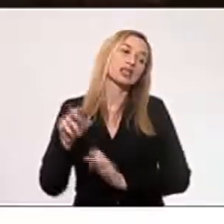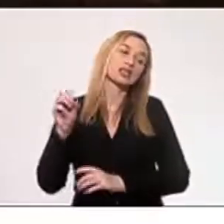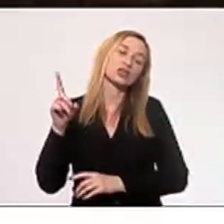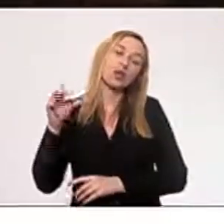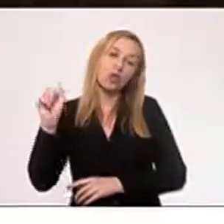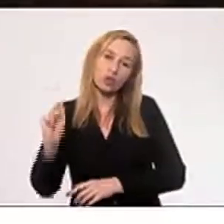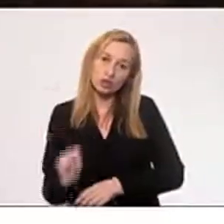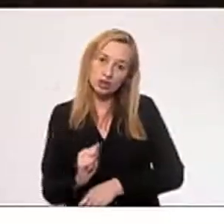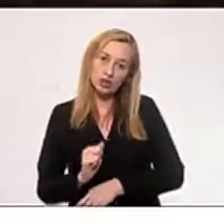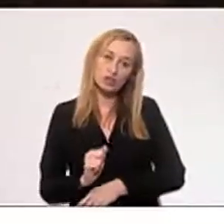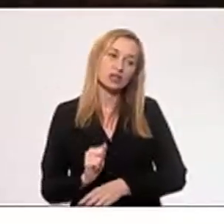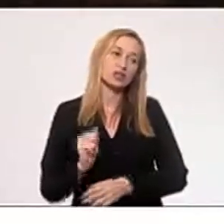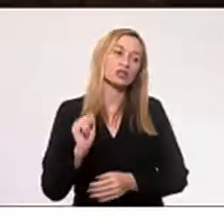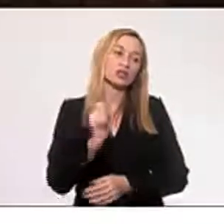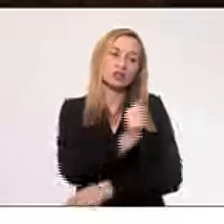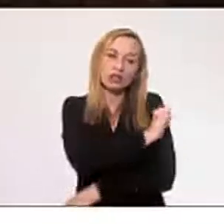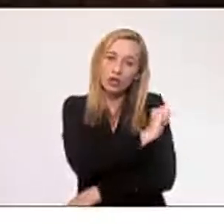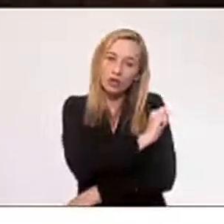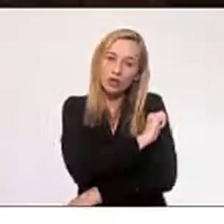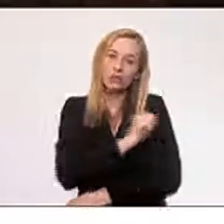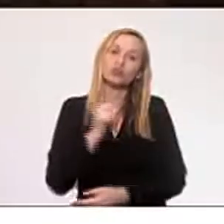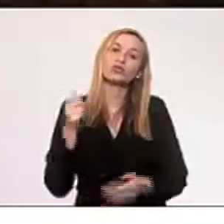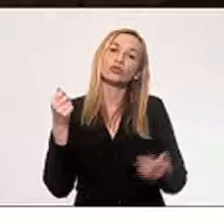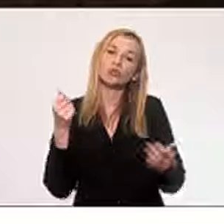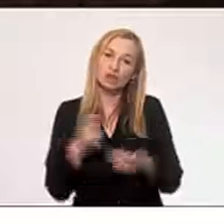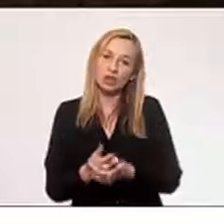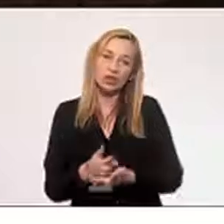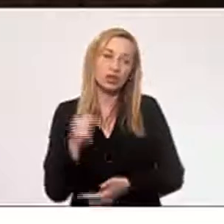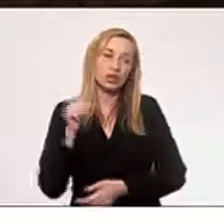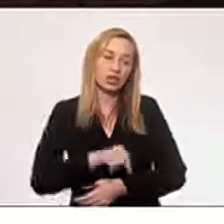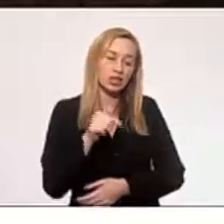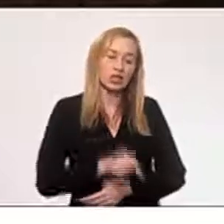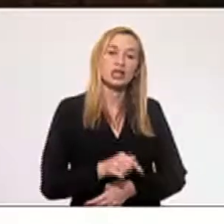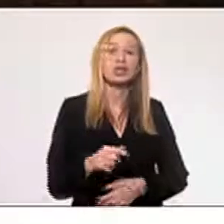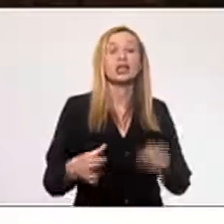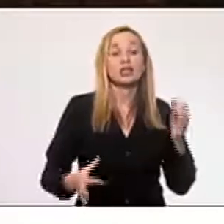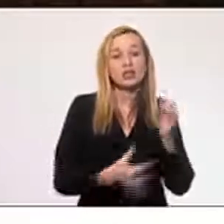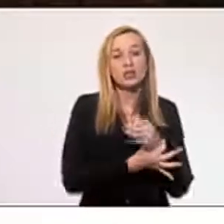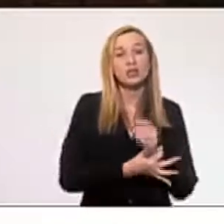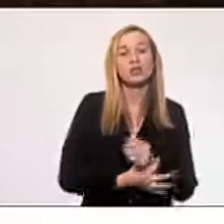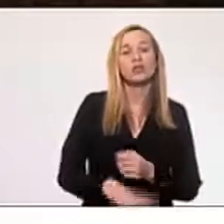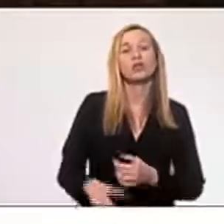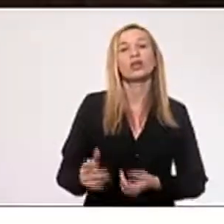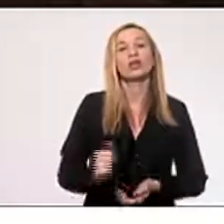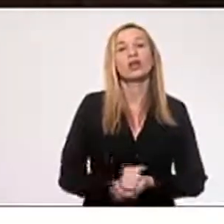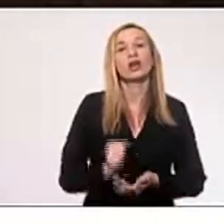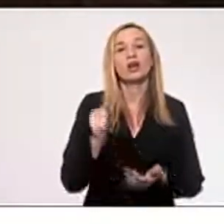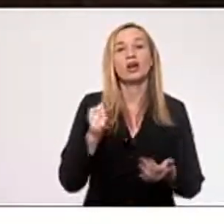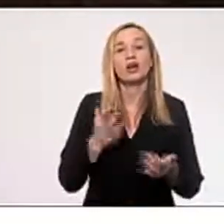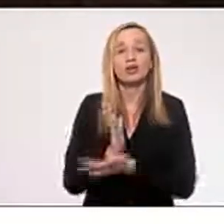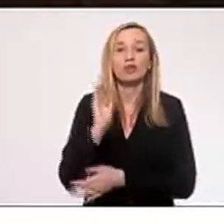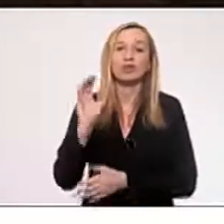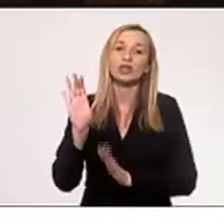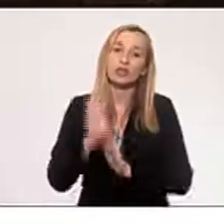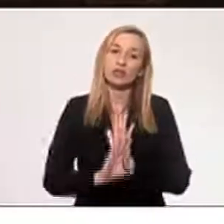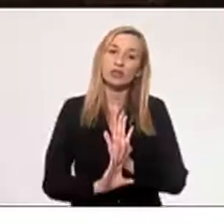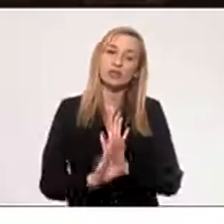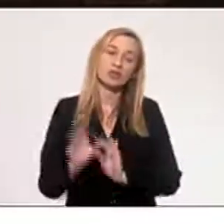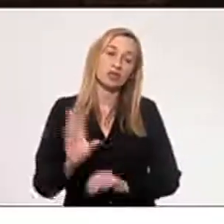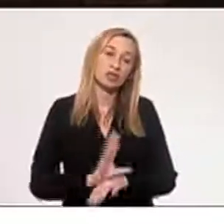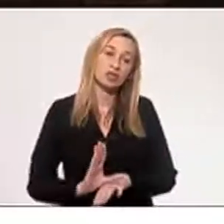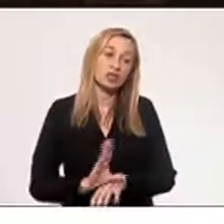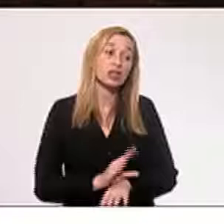estudantes no mesmo dia do pagamento dos servidores, foi aqui na ALERJ que nós asseguramos os duodécimos, aprovando a emenda constitucional. Então, elas